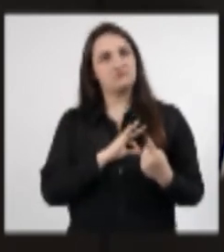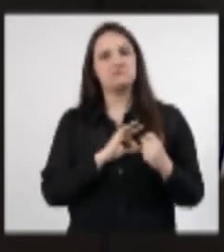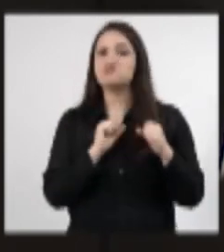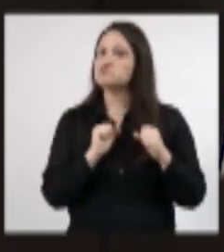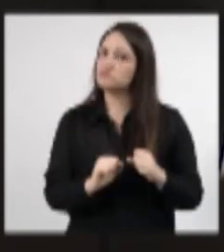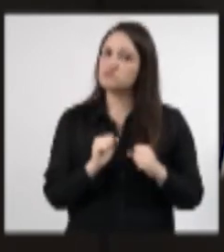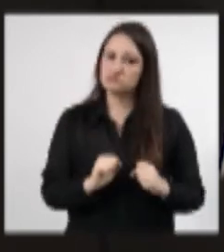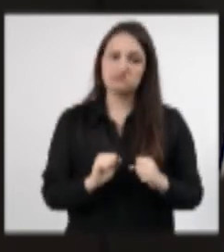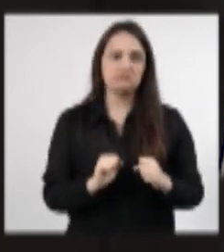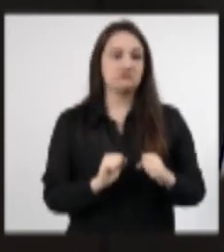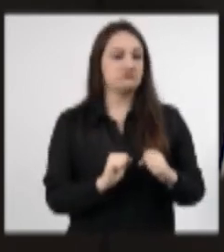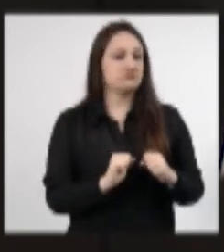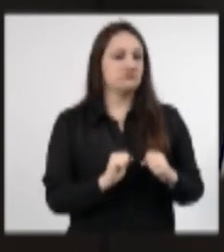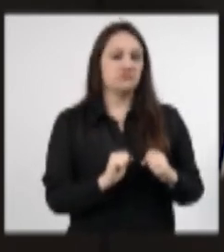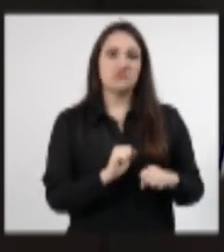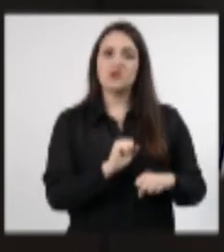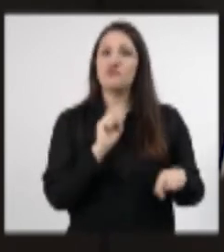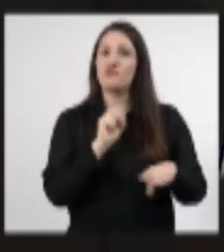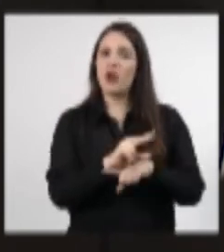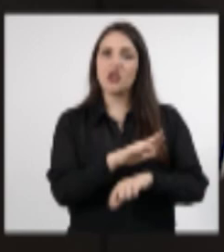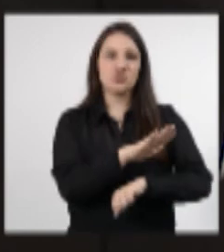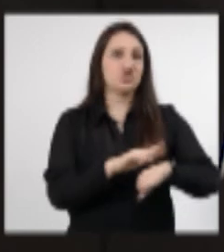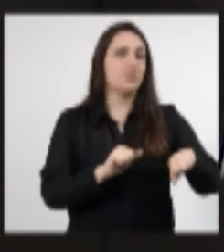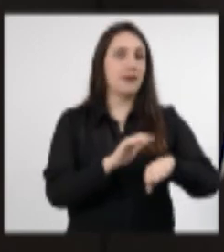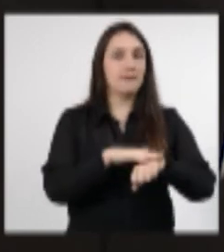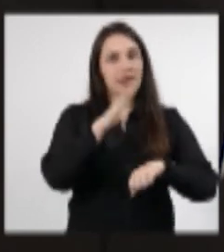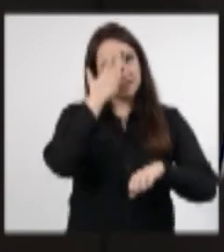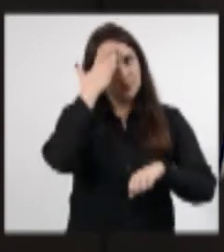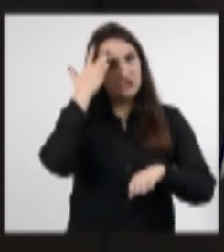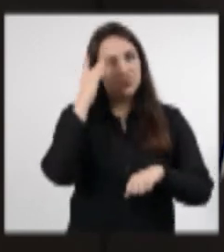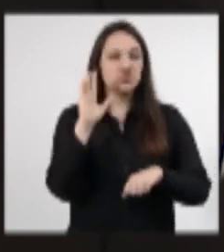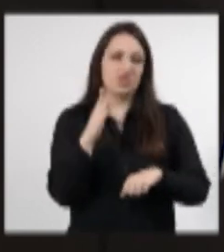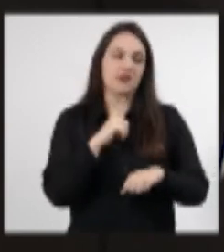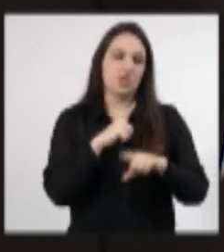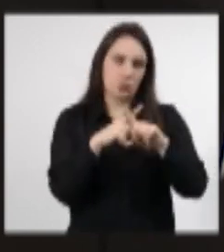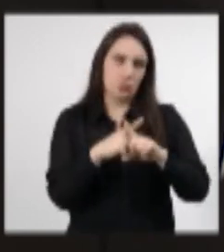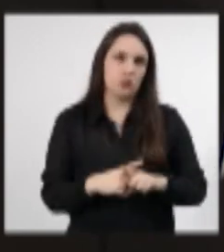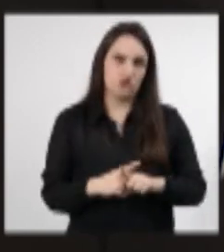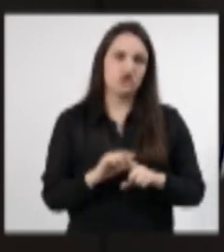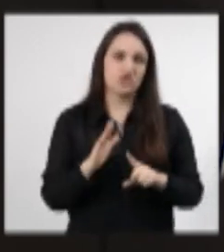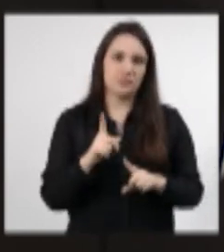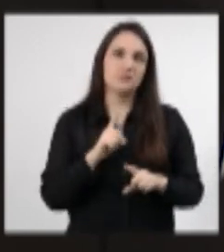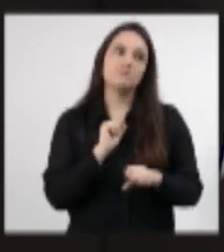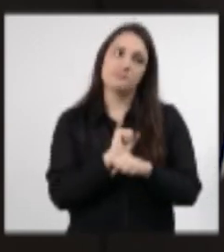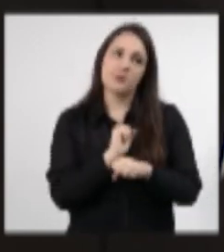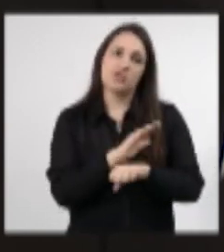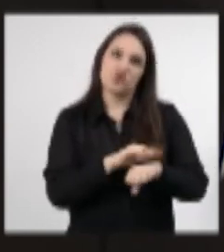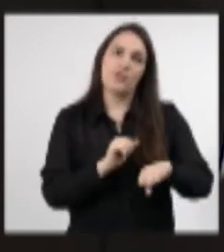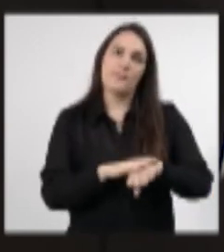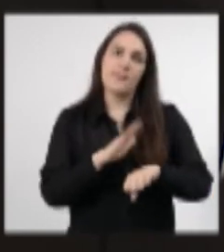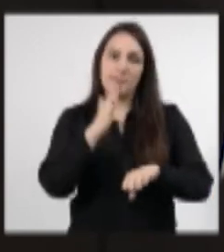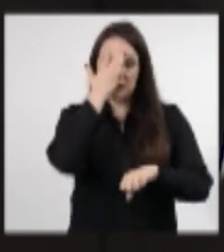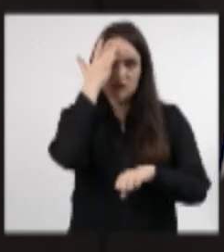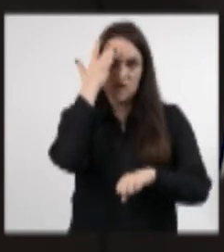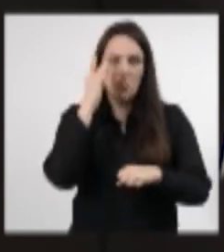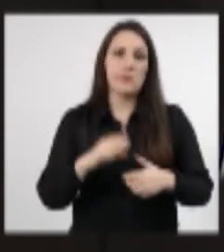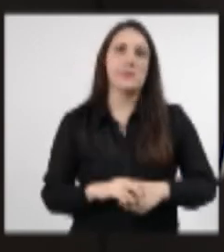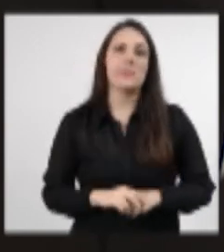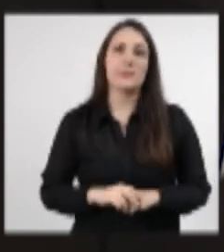quer seja através do aumento de efetivo, cujo concurso se encontra em andamento, e nós ainda temos uma